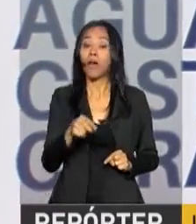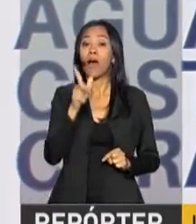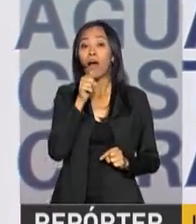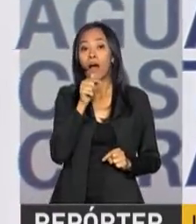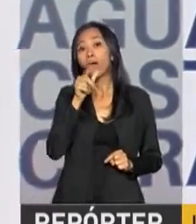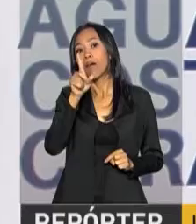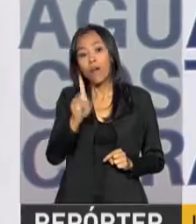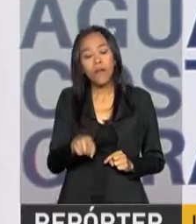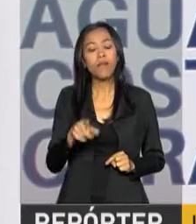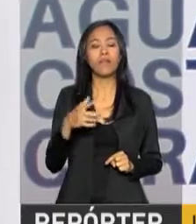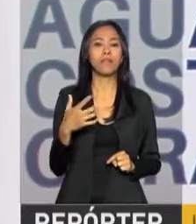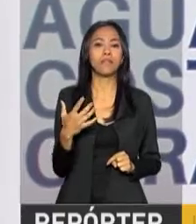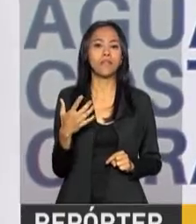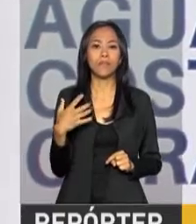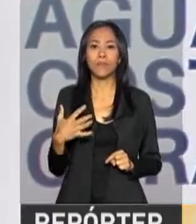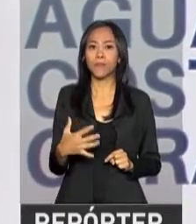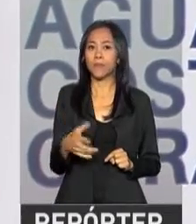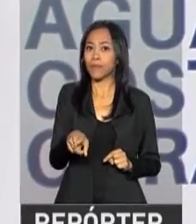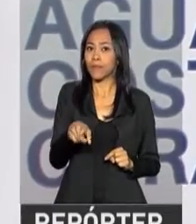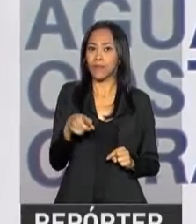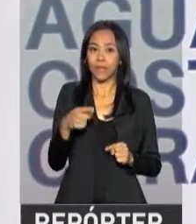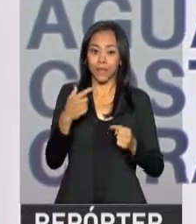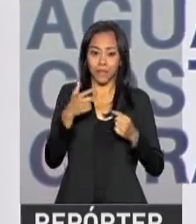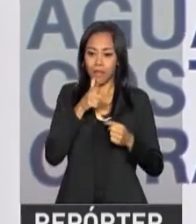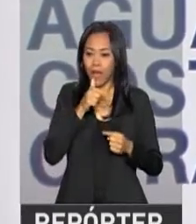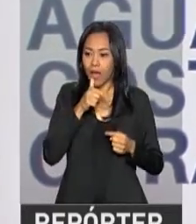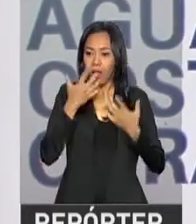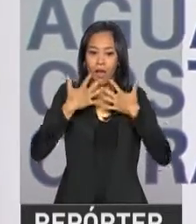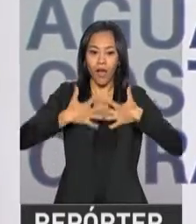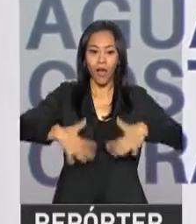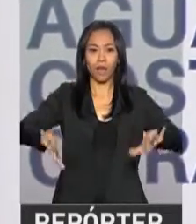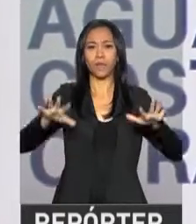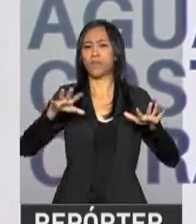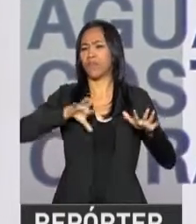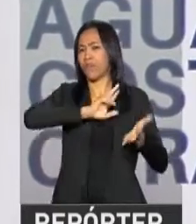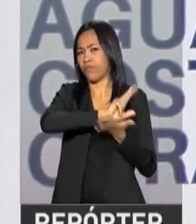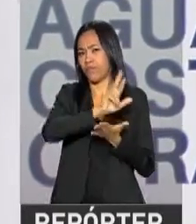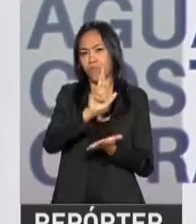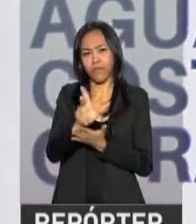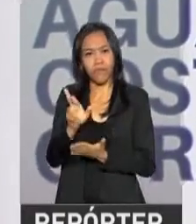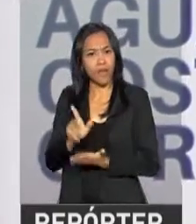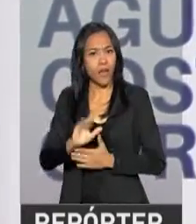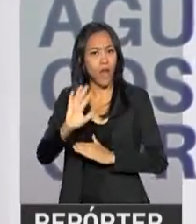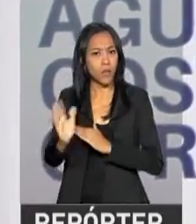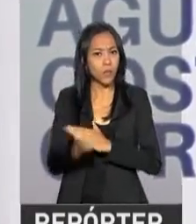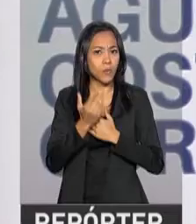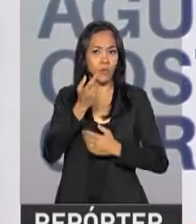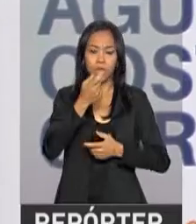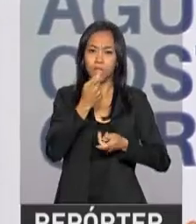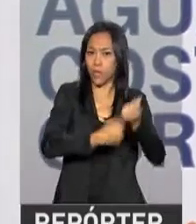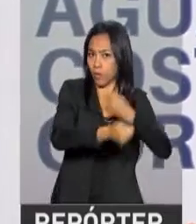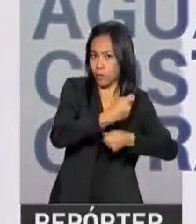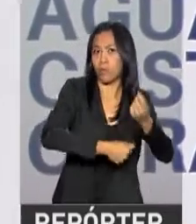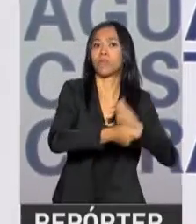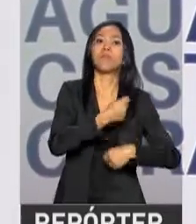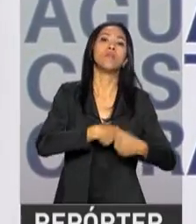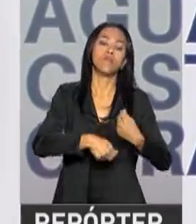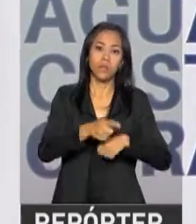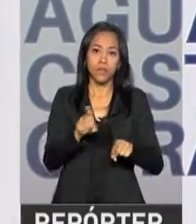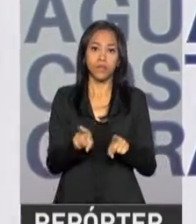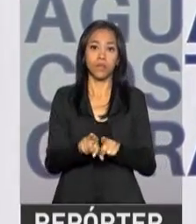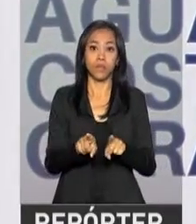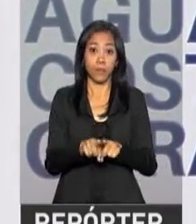recurso não é como recurso hídrico e ela fomenta vários processos econômicos a questão é que esses processos econômicos